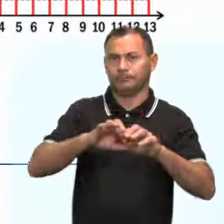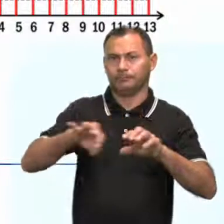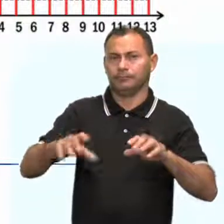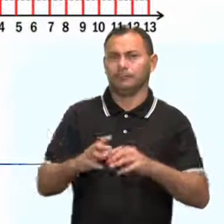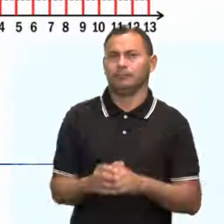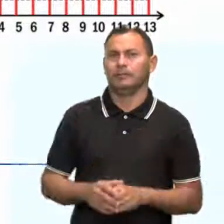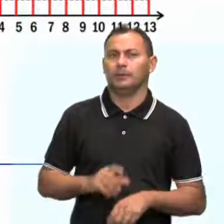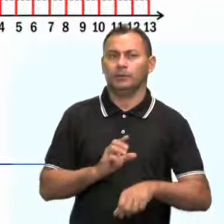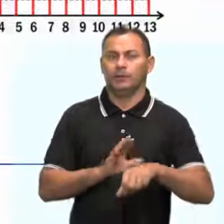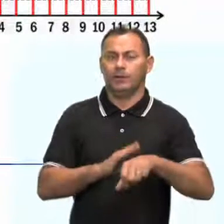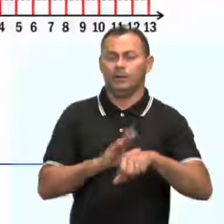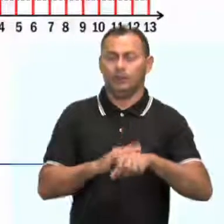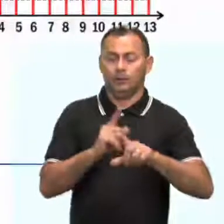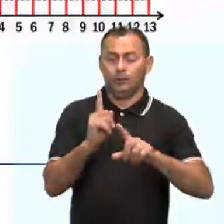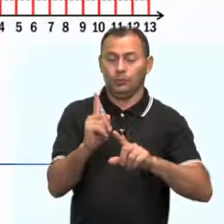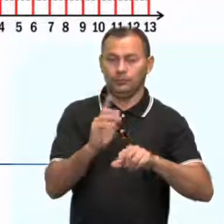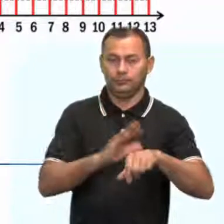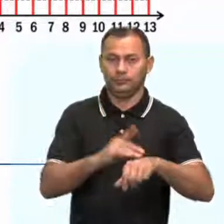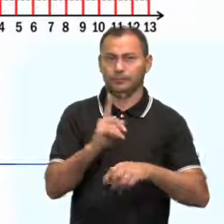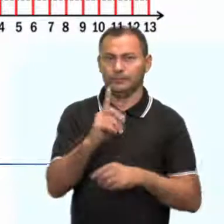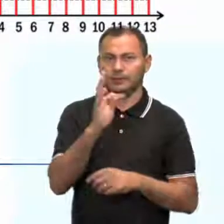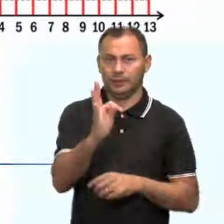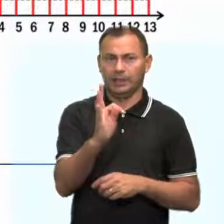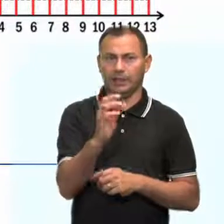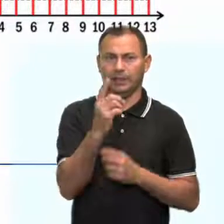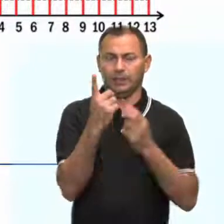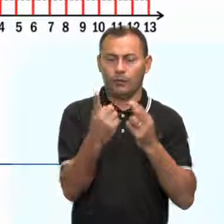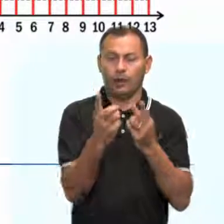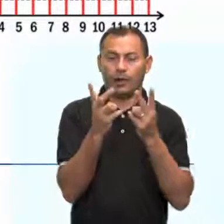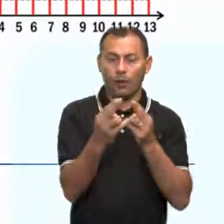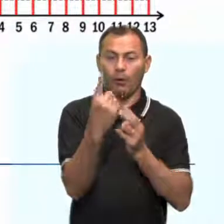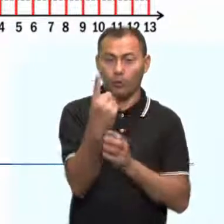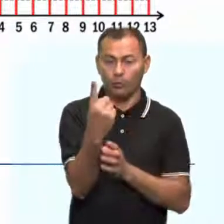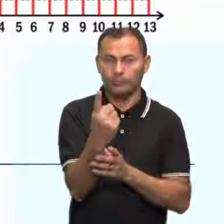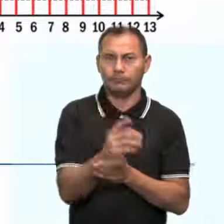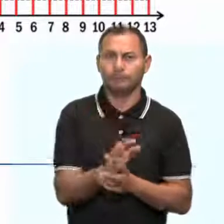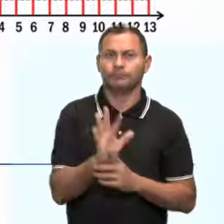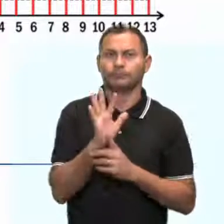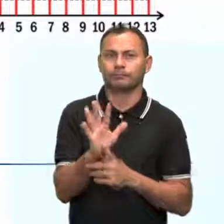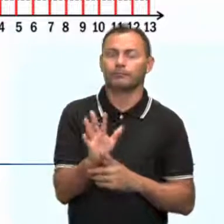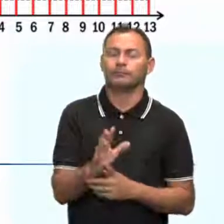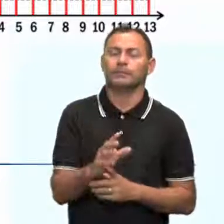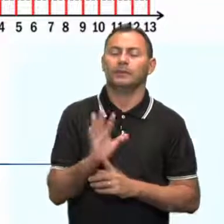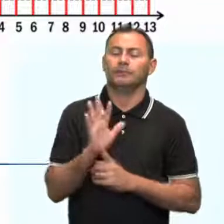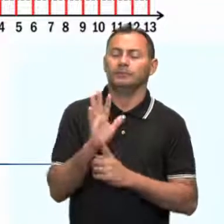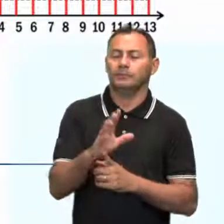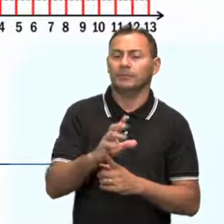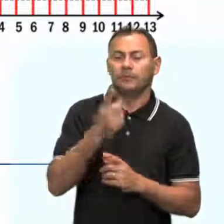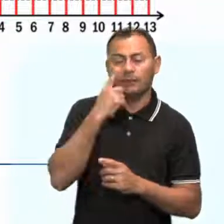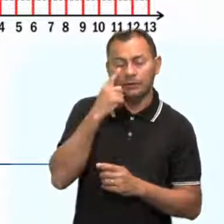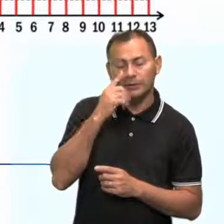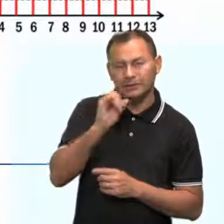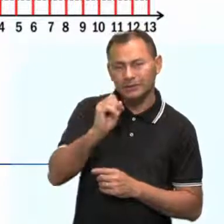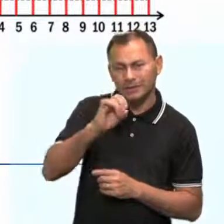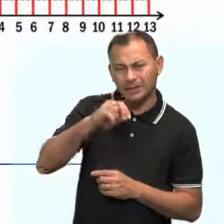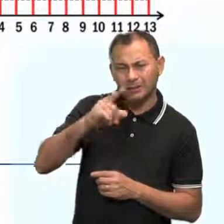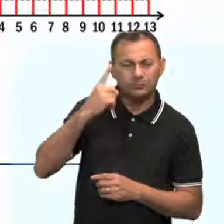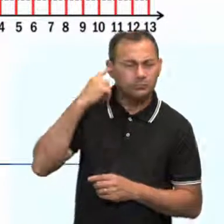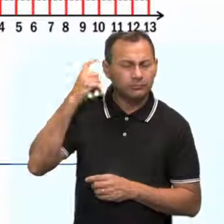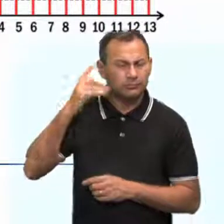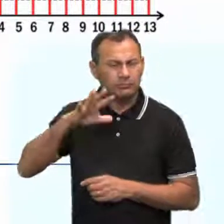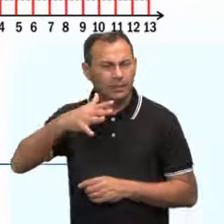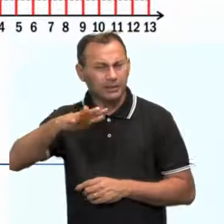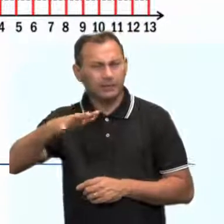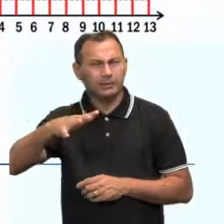No instante de tempo 1, em t igual a 1, eu vou amostrar. Amostrei e vi que o sinal estava ali em